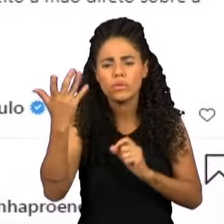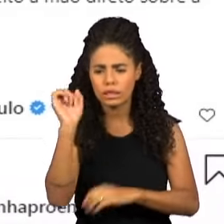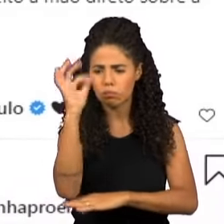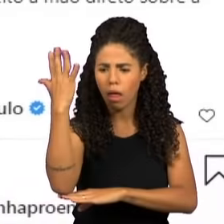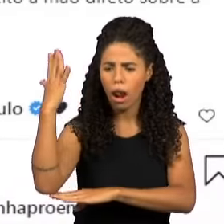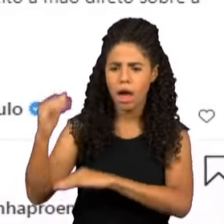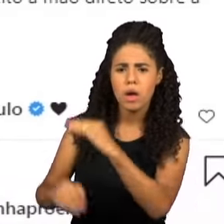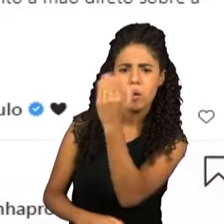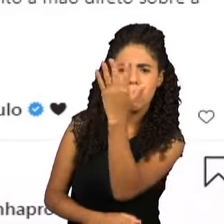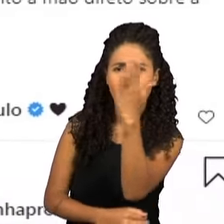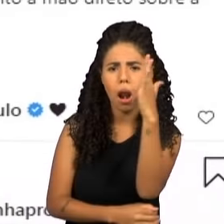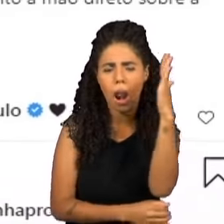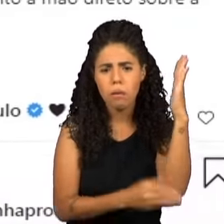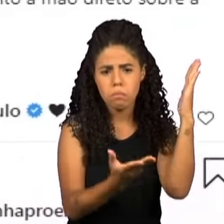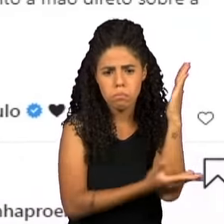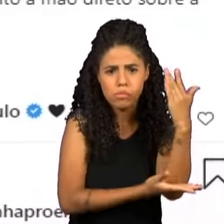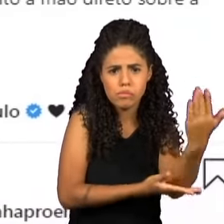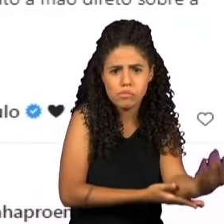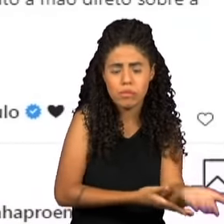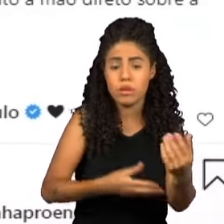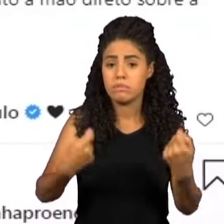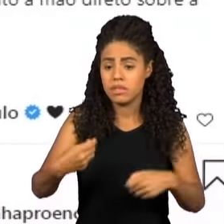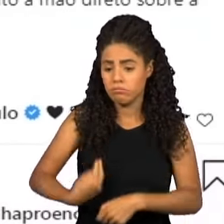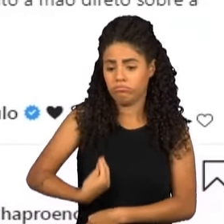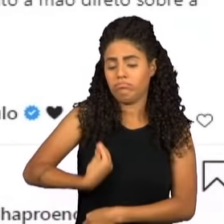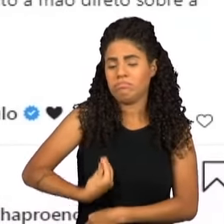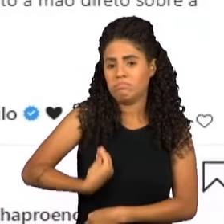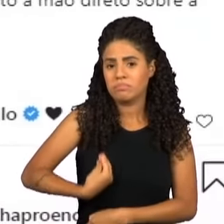florestas de araucária para sobreviver.